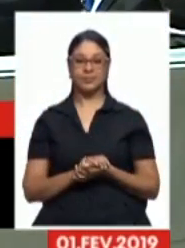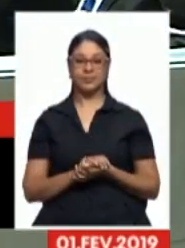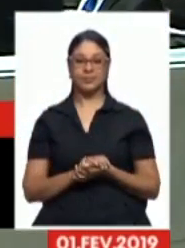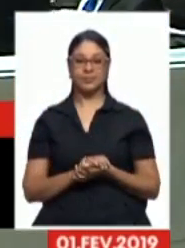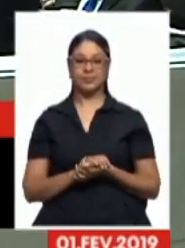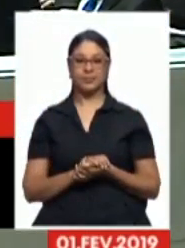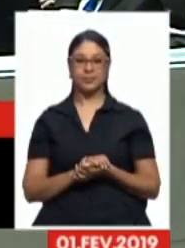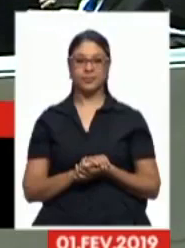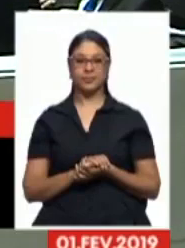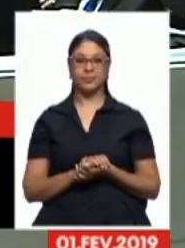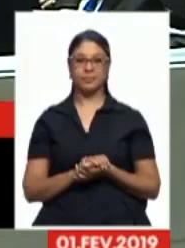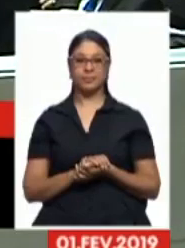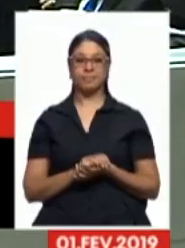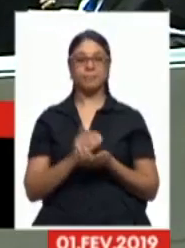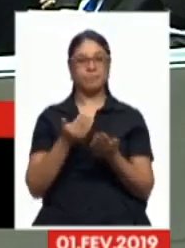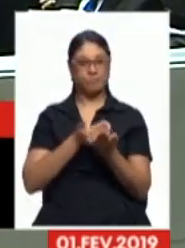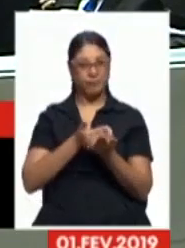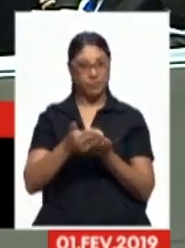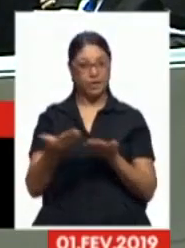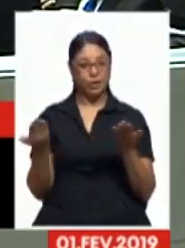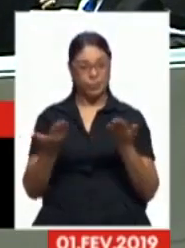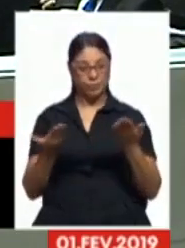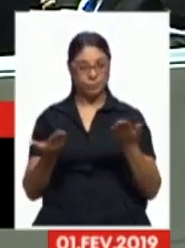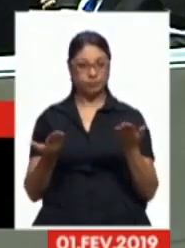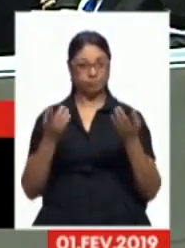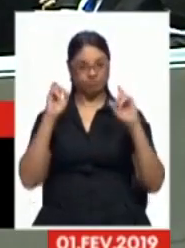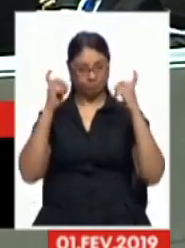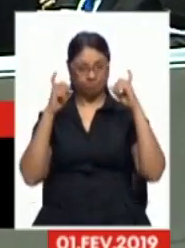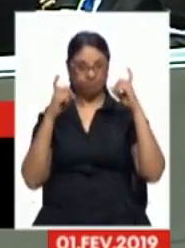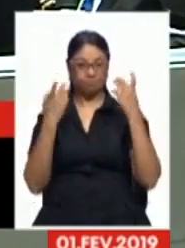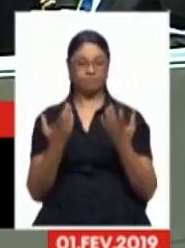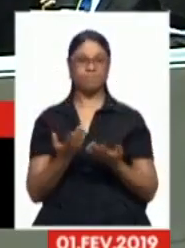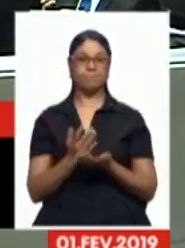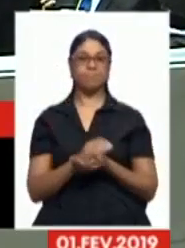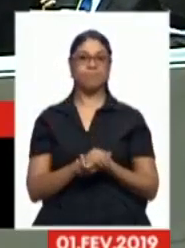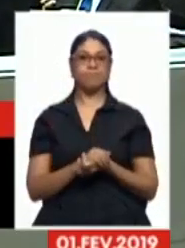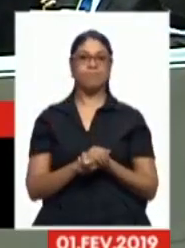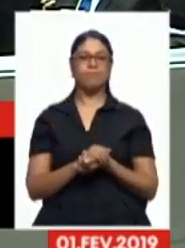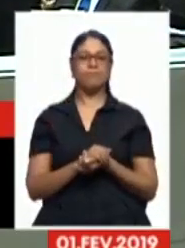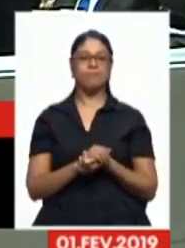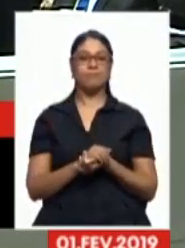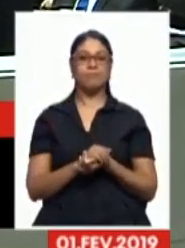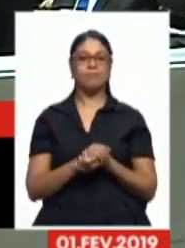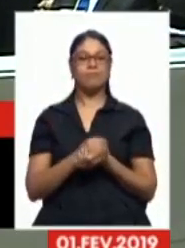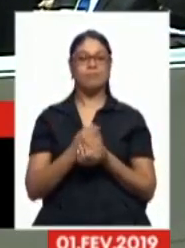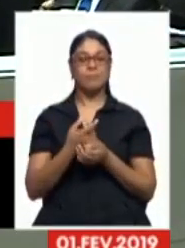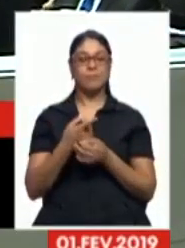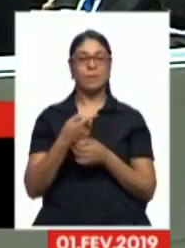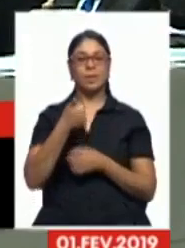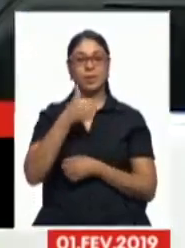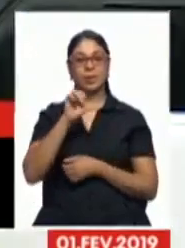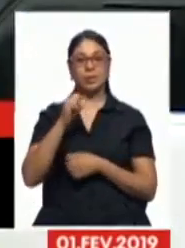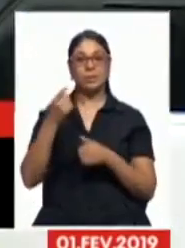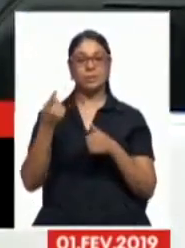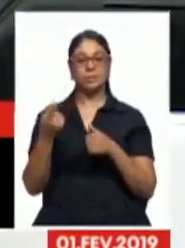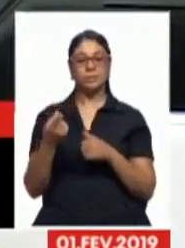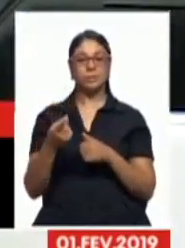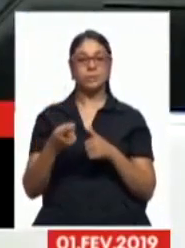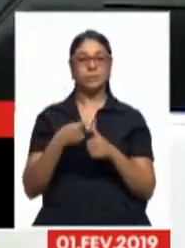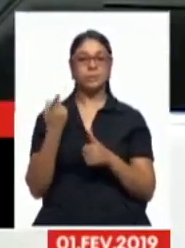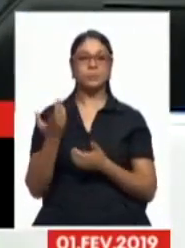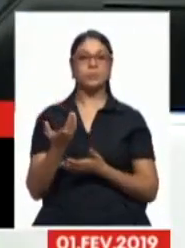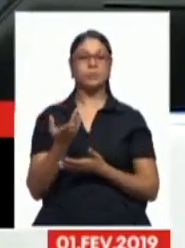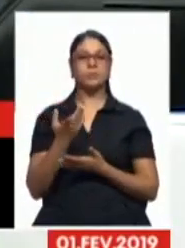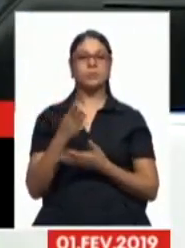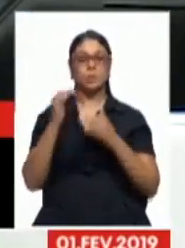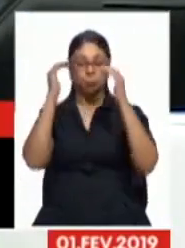Na abertura desta sessão solene de instalação da 19ª Legislatura, que tenho a honra